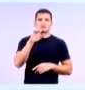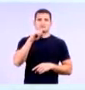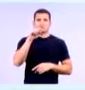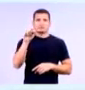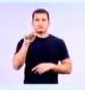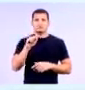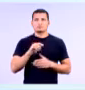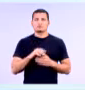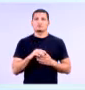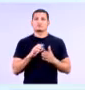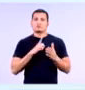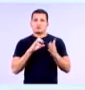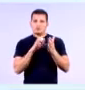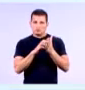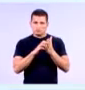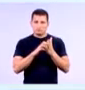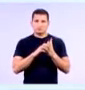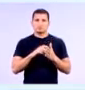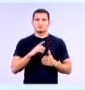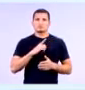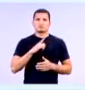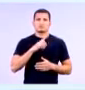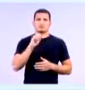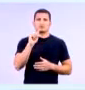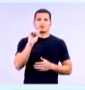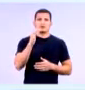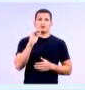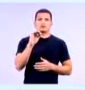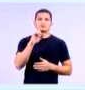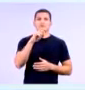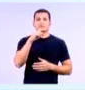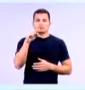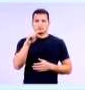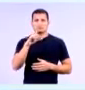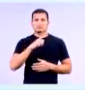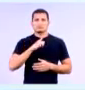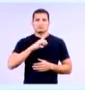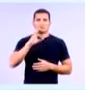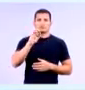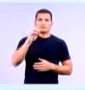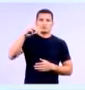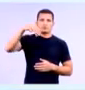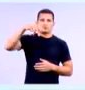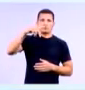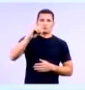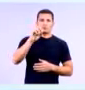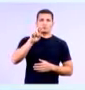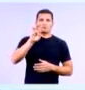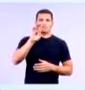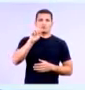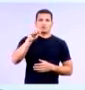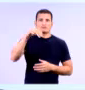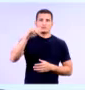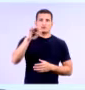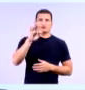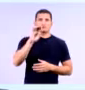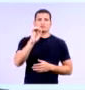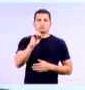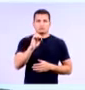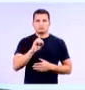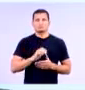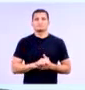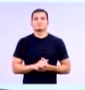objetos têm características e apresentam um determinado comportamento. E comportamento em Java são métodos,